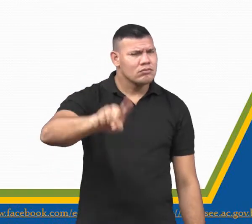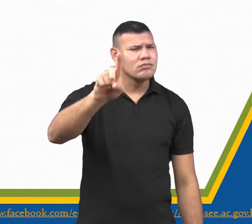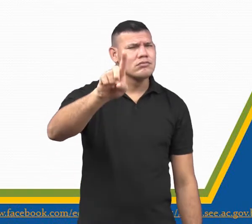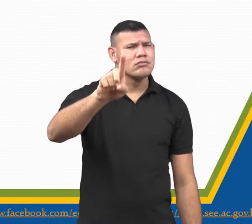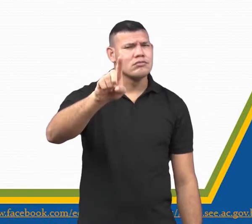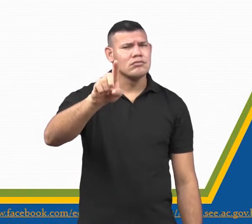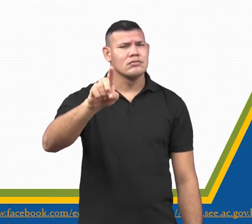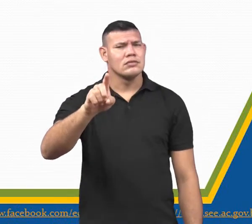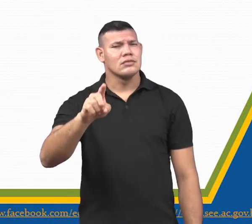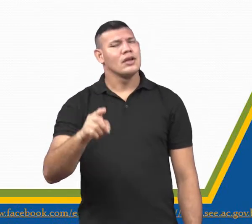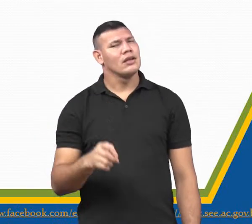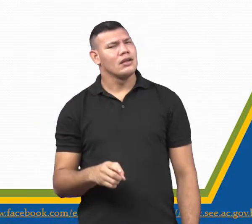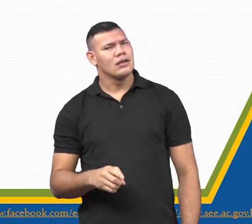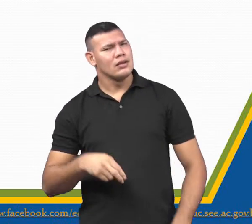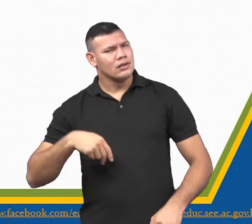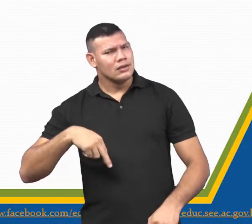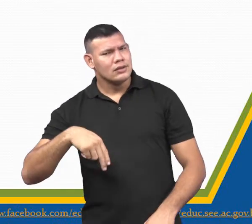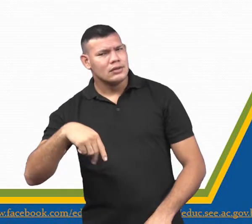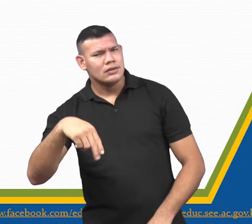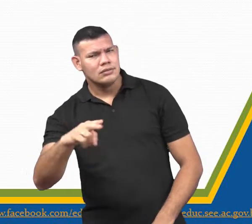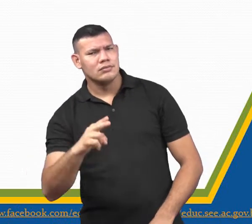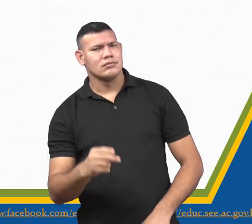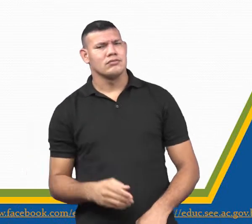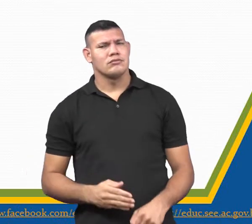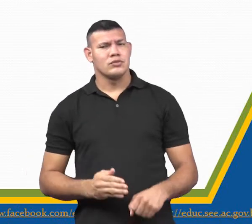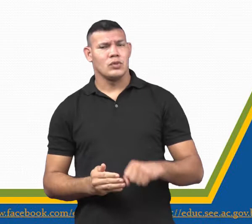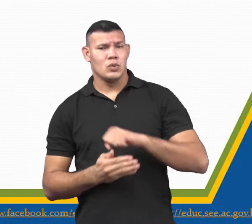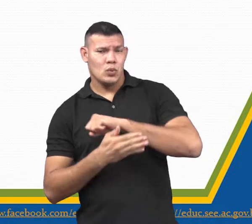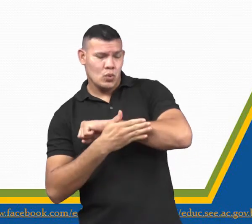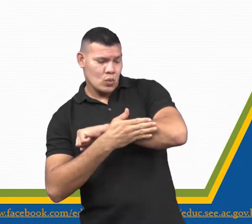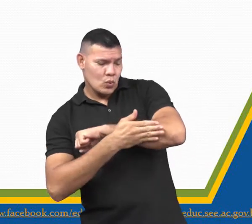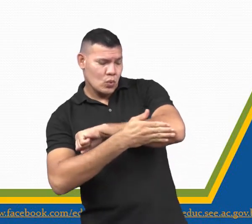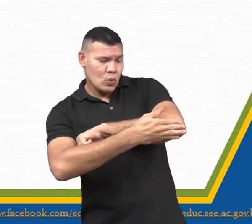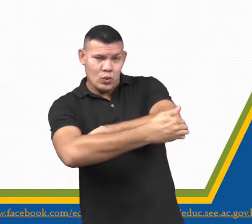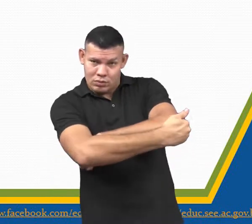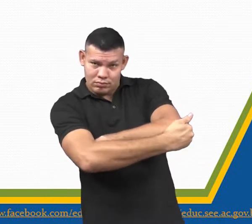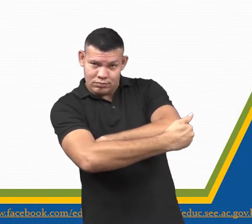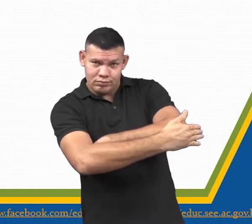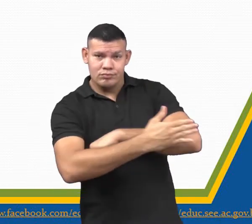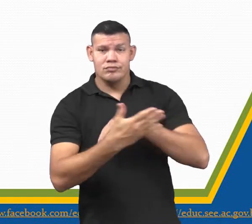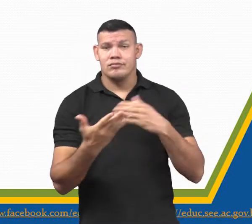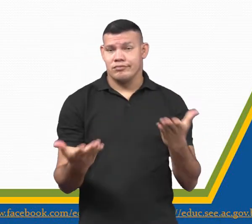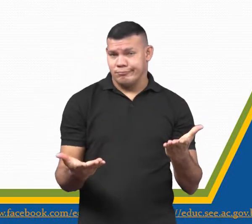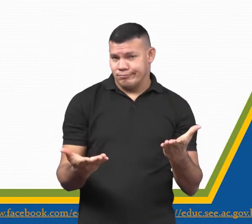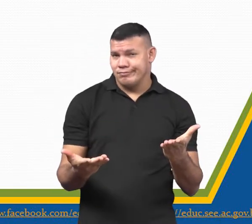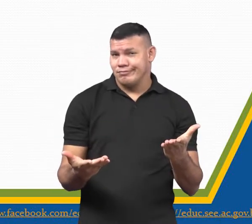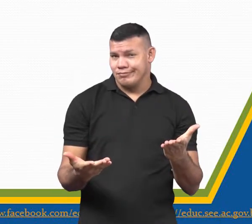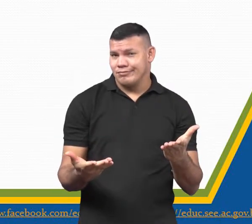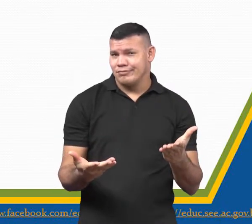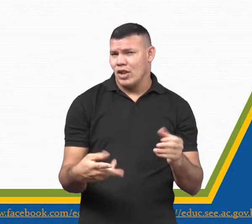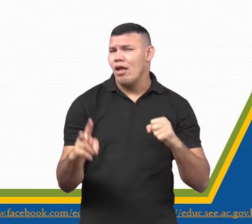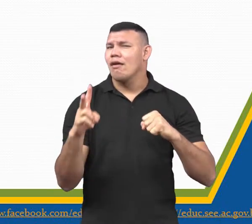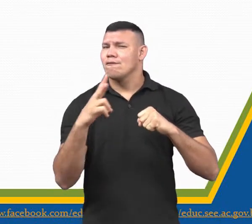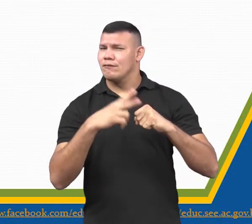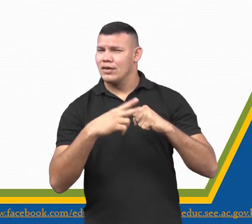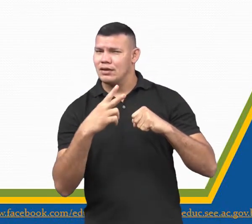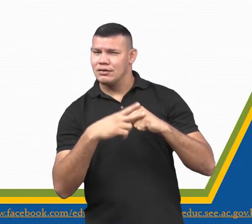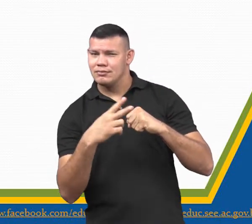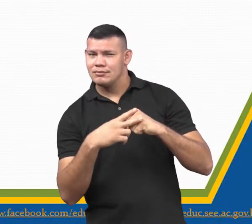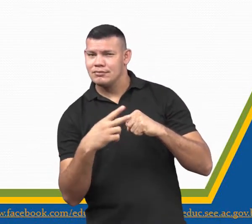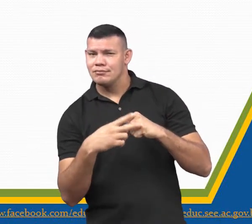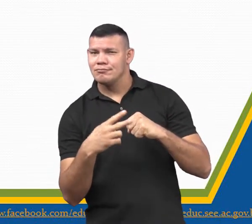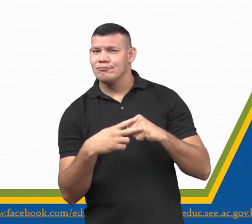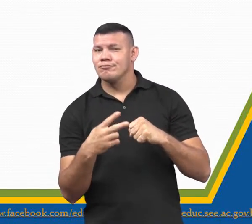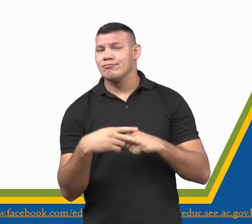e doble. Essas palavras, elas possuem alguma semelhança, certo? Todas elas são verbos, verbos